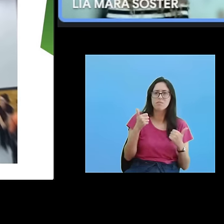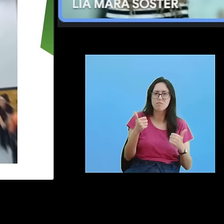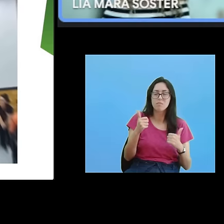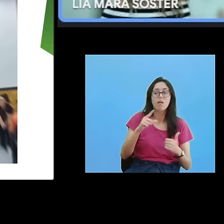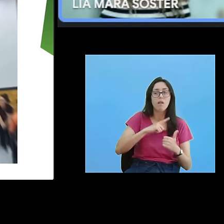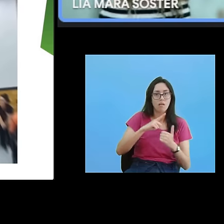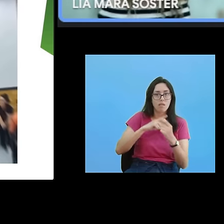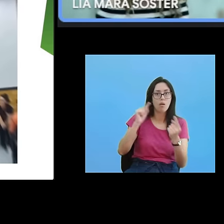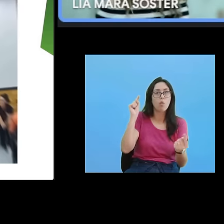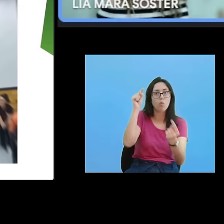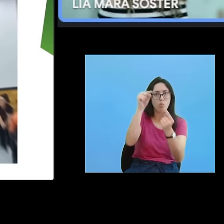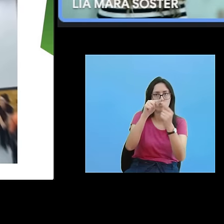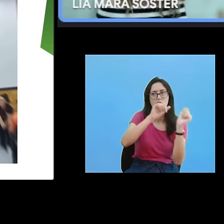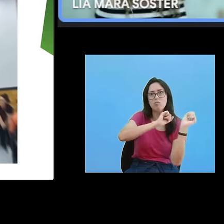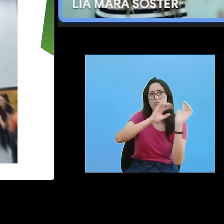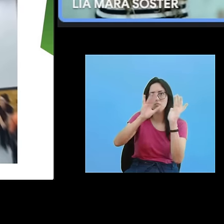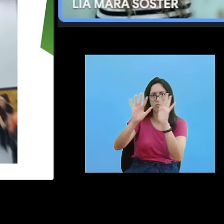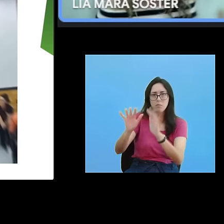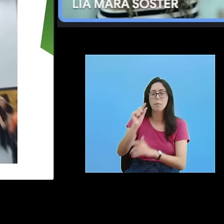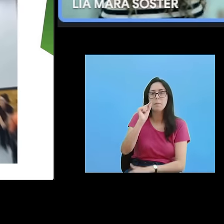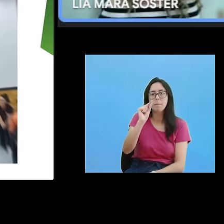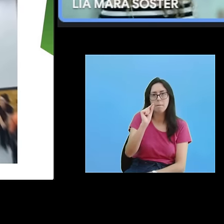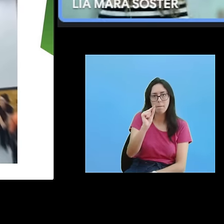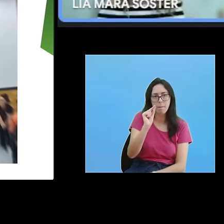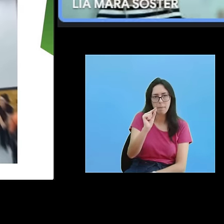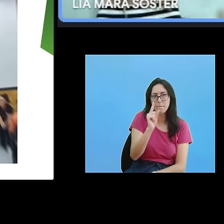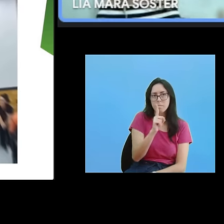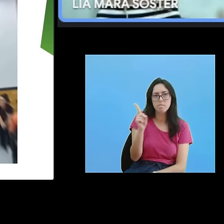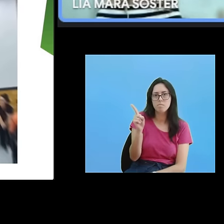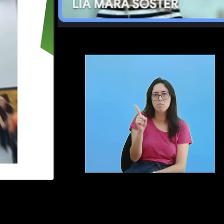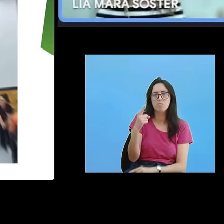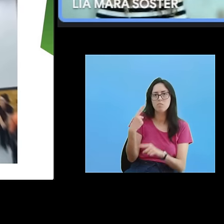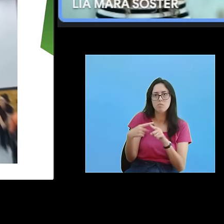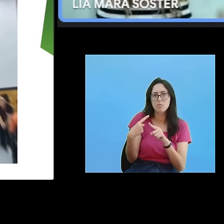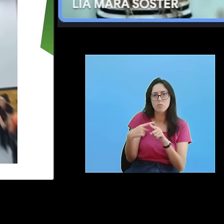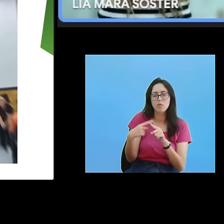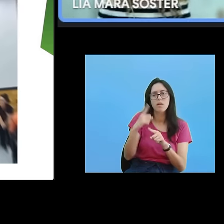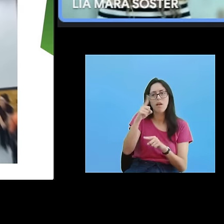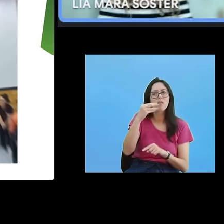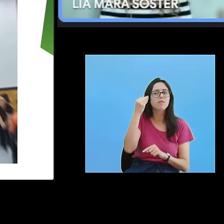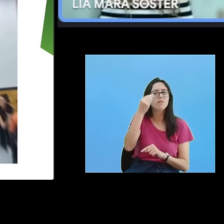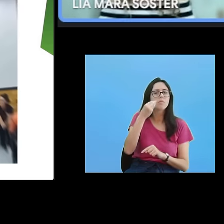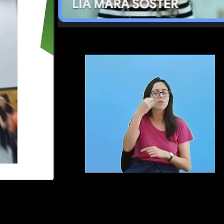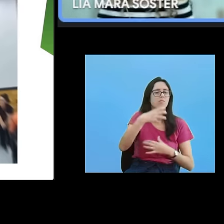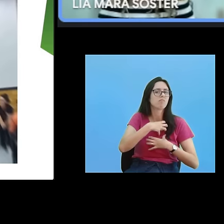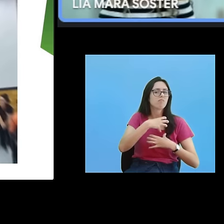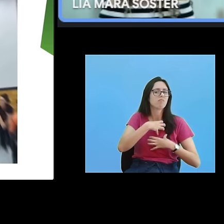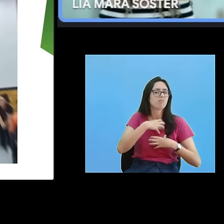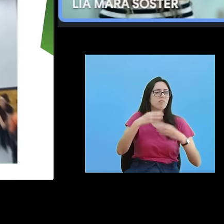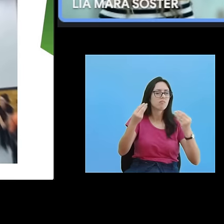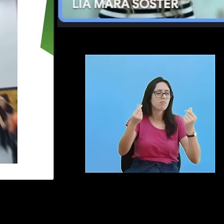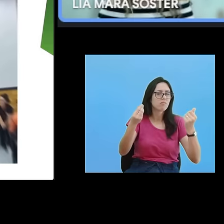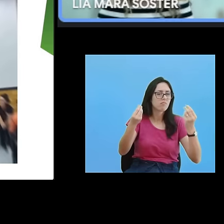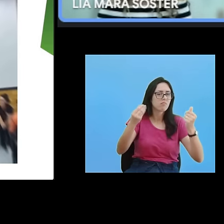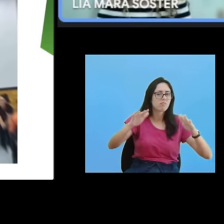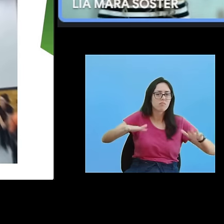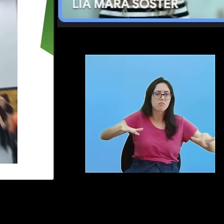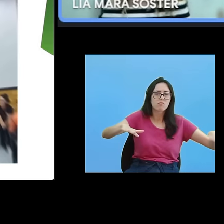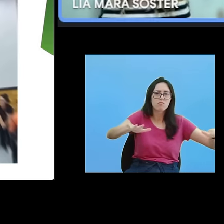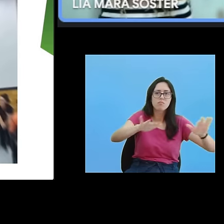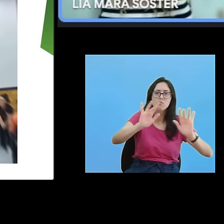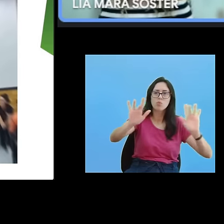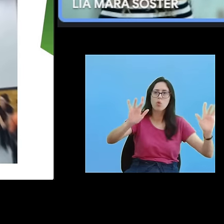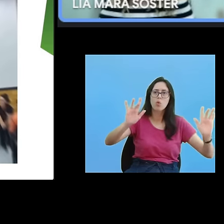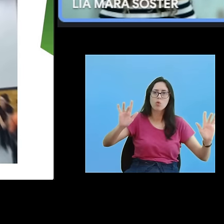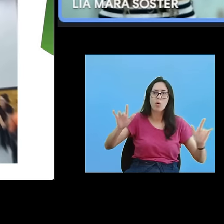intencionalidade de reuni-los nesse espaço, que era trazer uma experiência sensorial, né, uma exploração tátil, porque